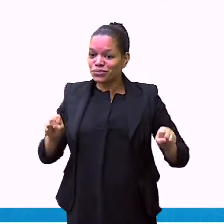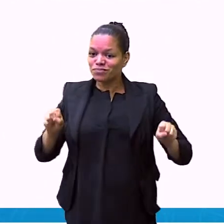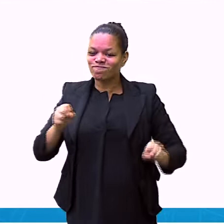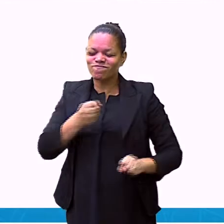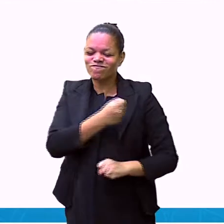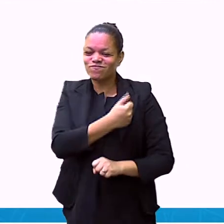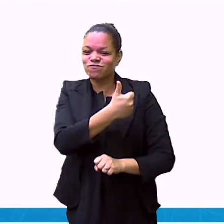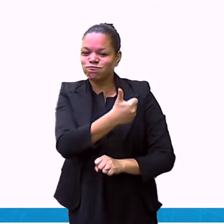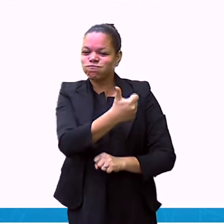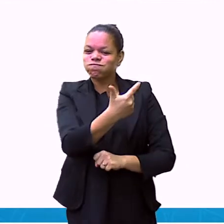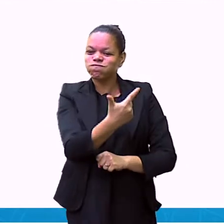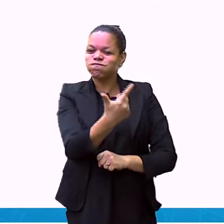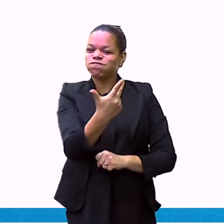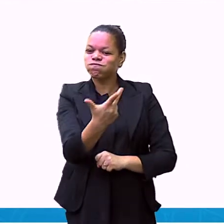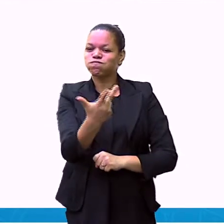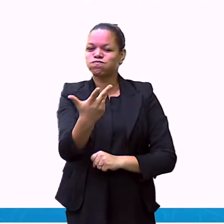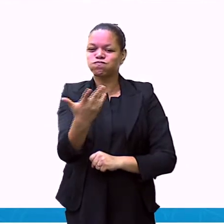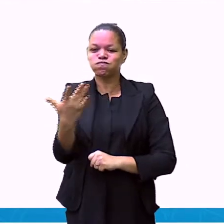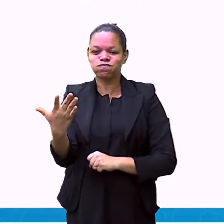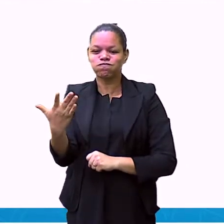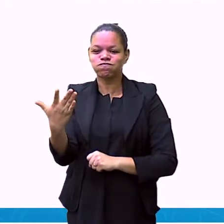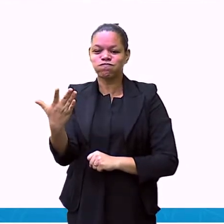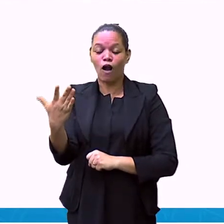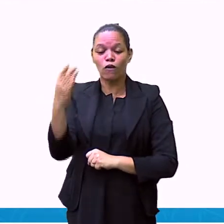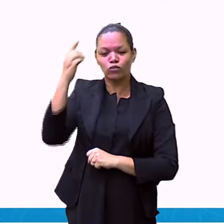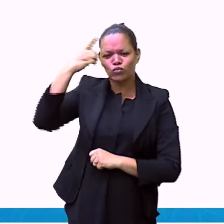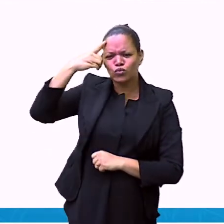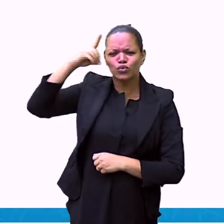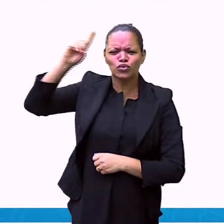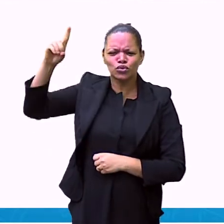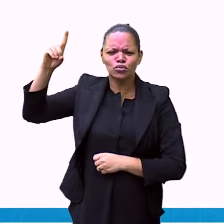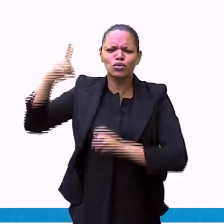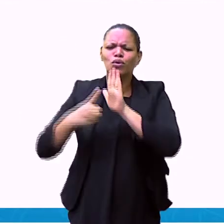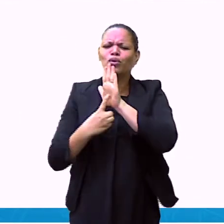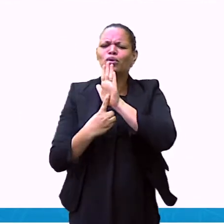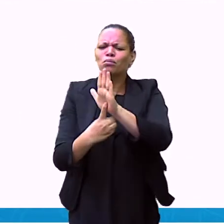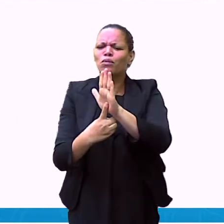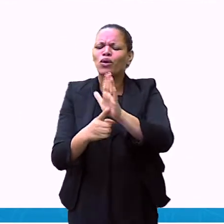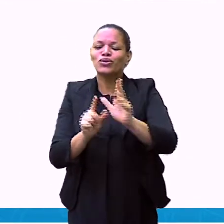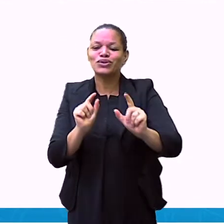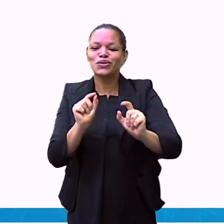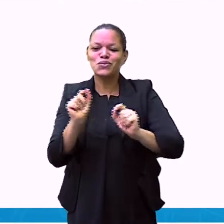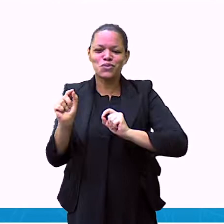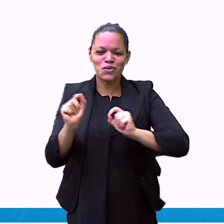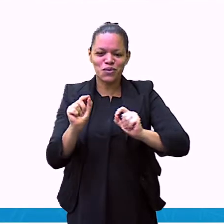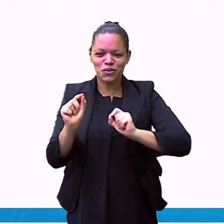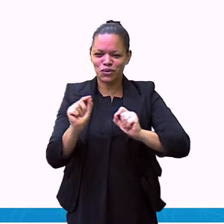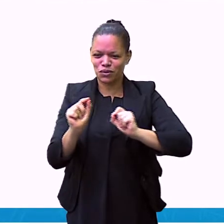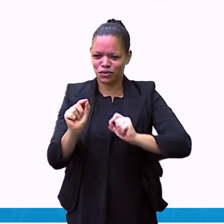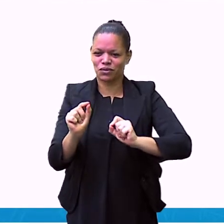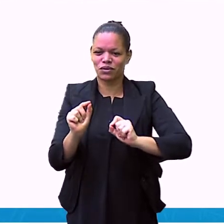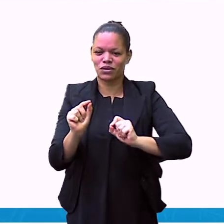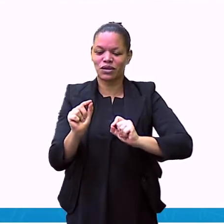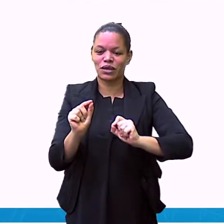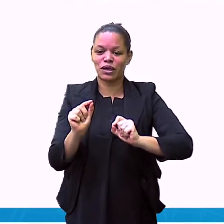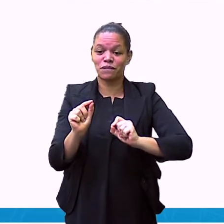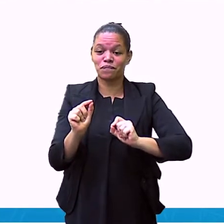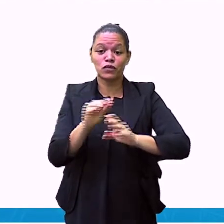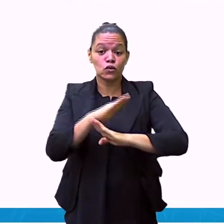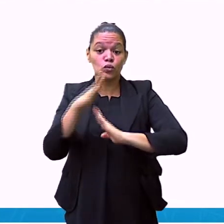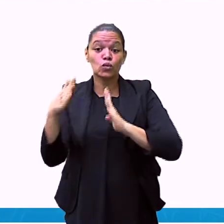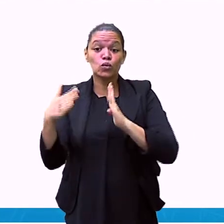dias, que ele visa a entender principalmente as necessidades aí, civis